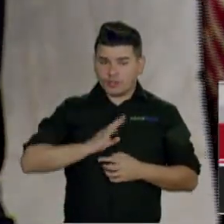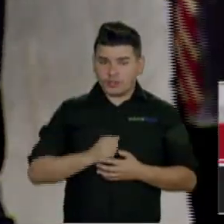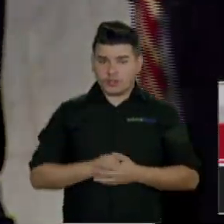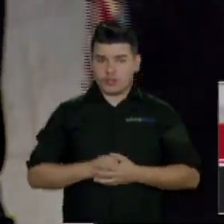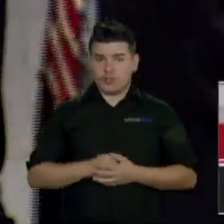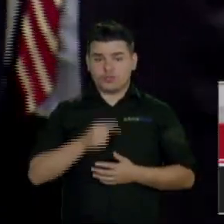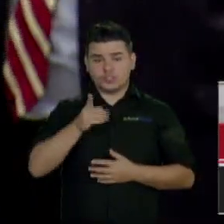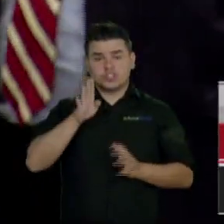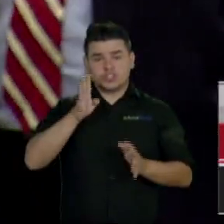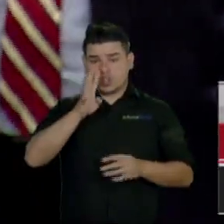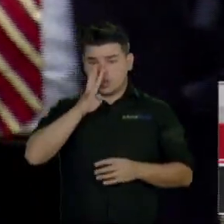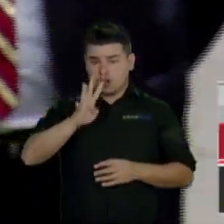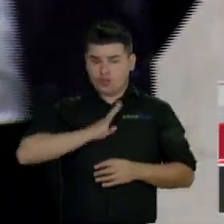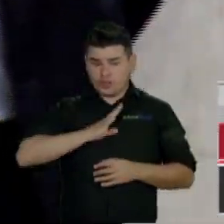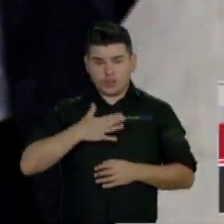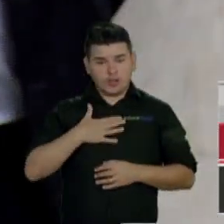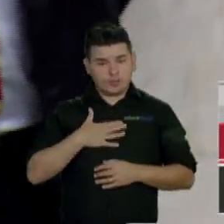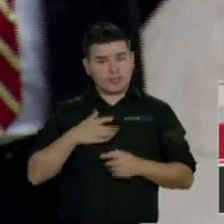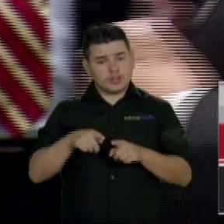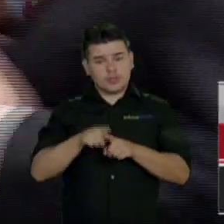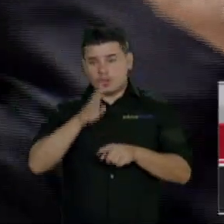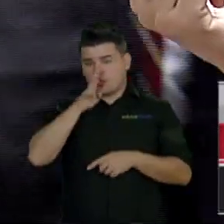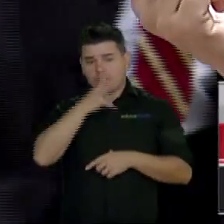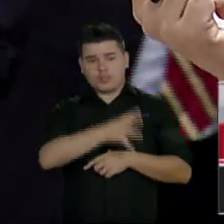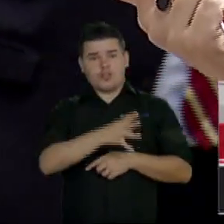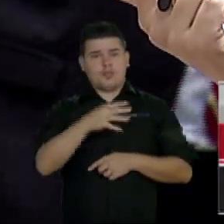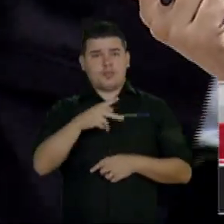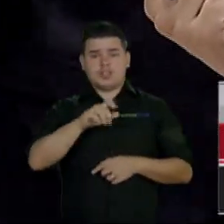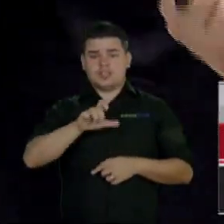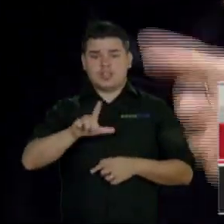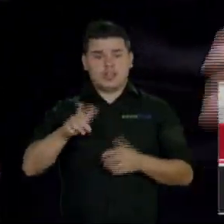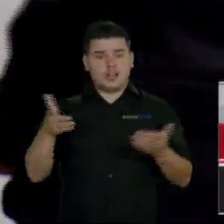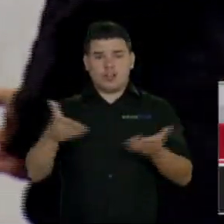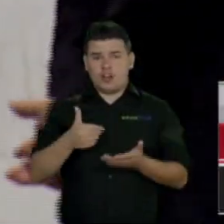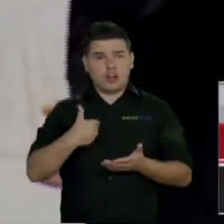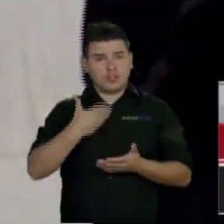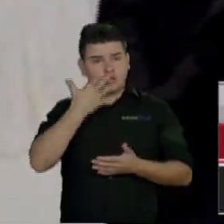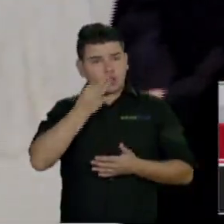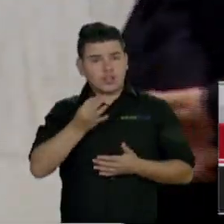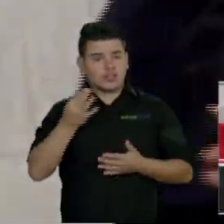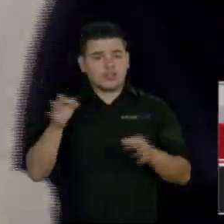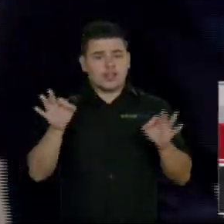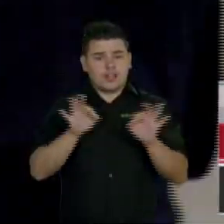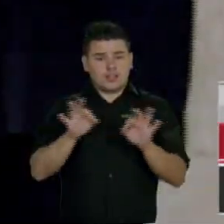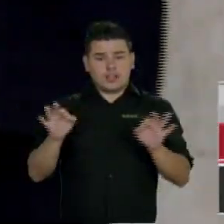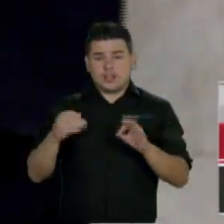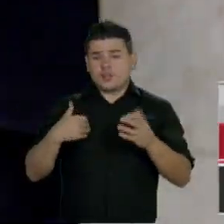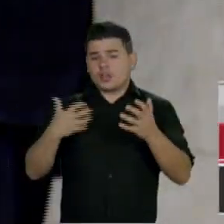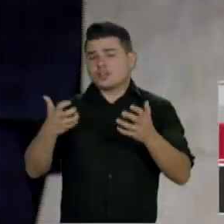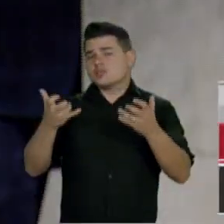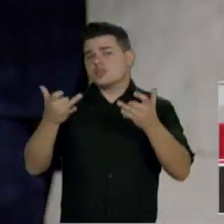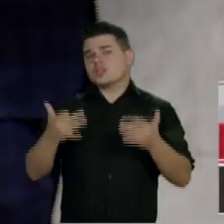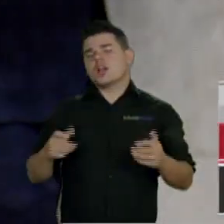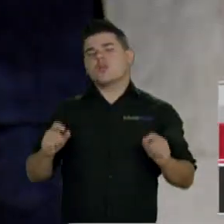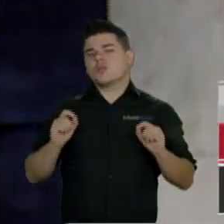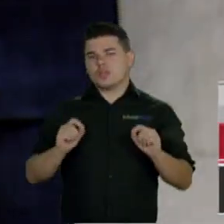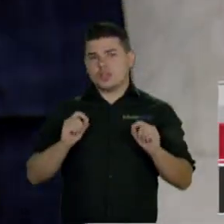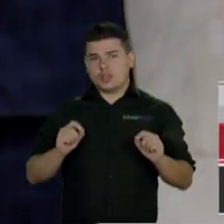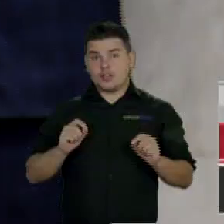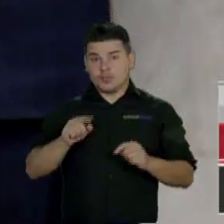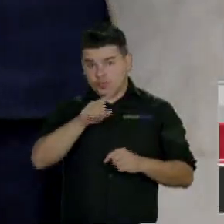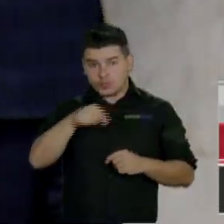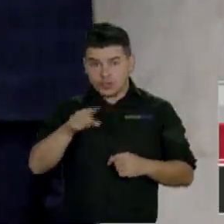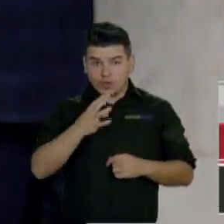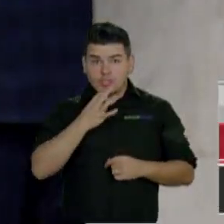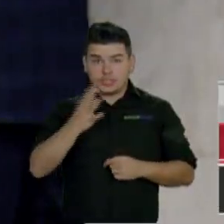vossa excelência me ofendeu e agora vocês ele não está ouvindo o que eu quero dizer o seguinte nós pra seu conhecimento